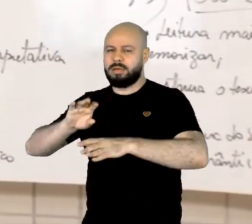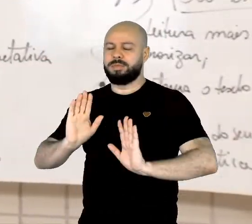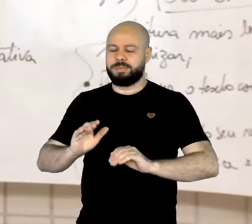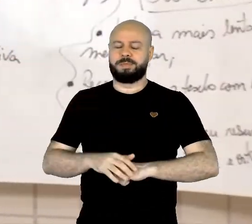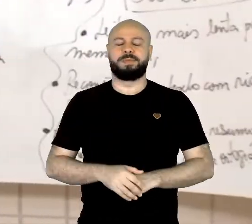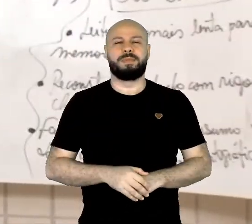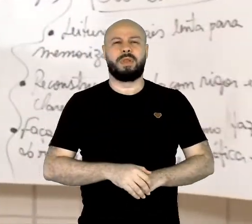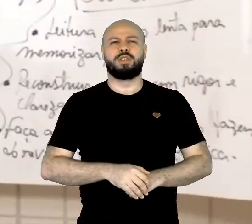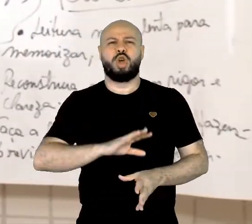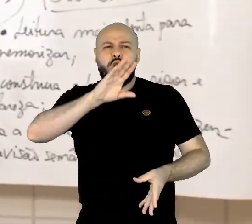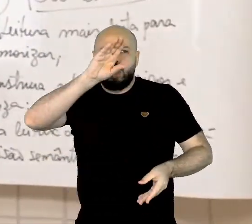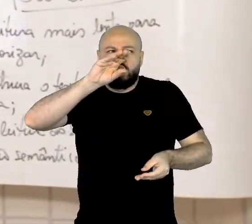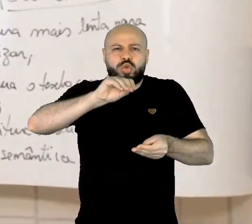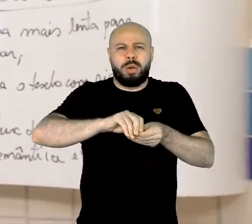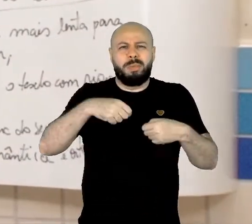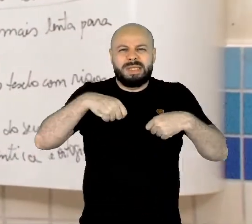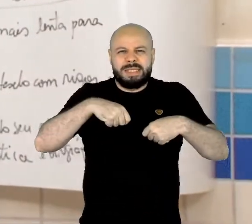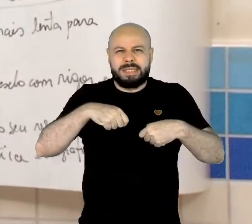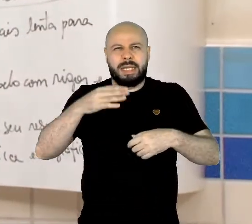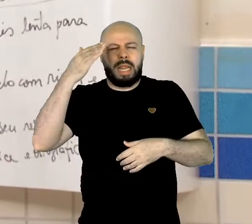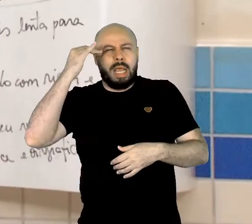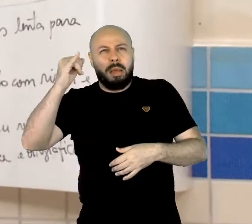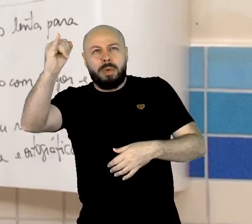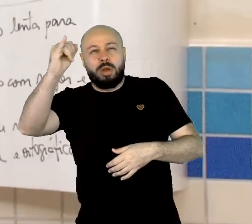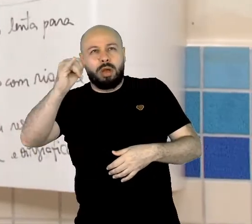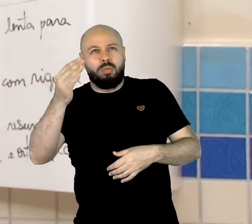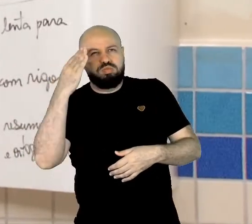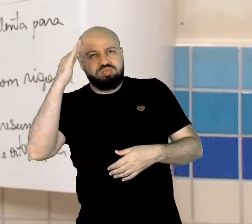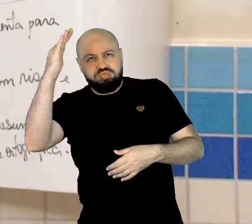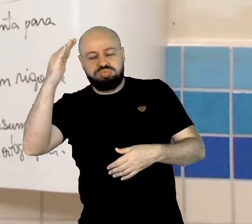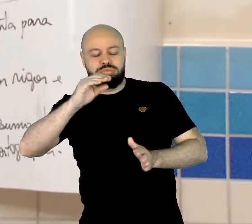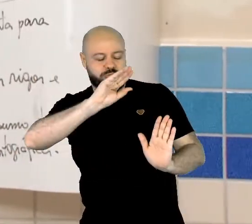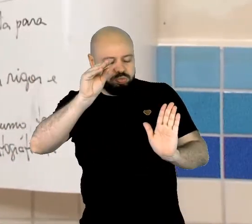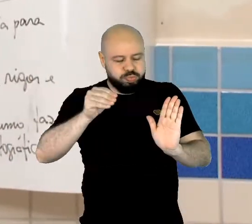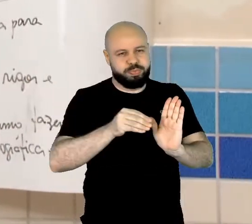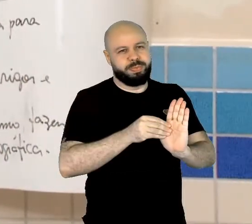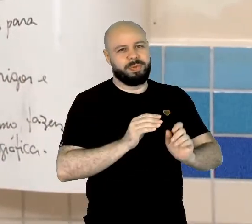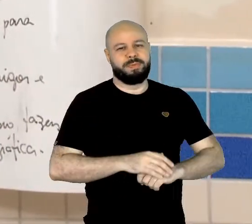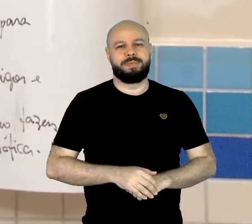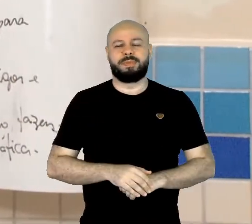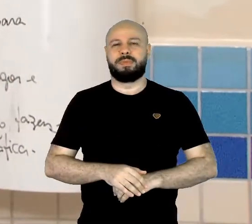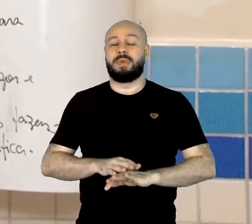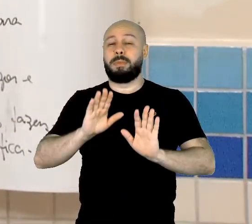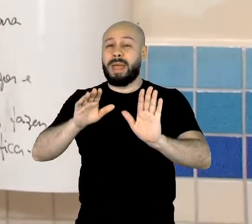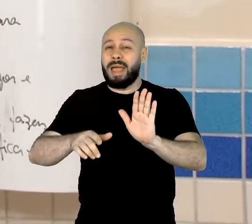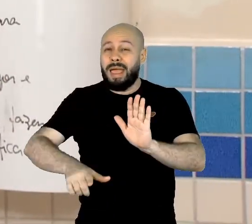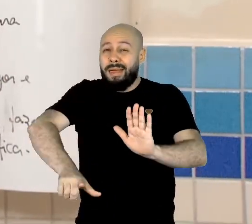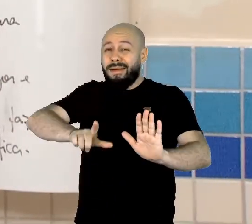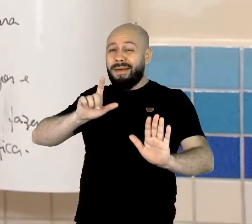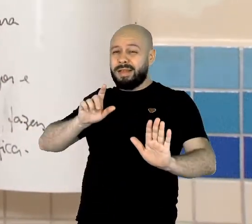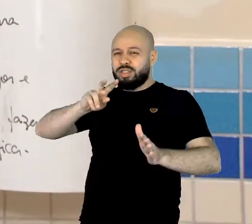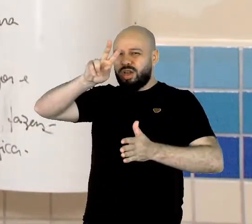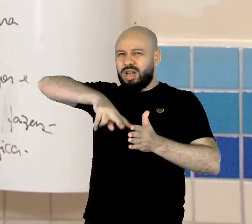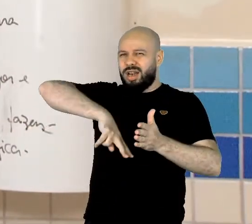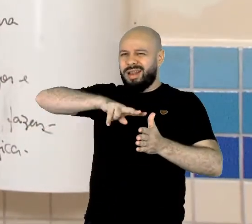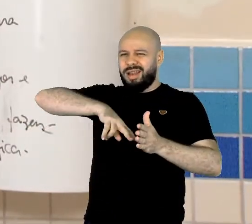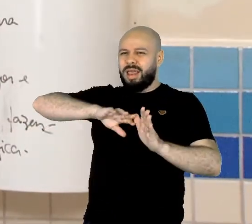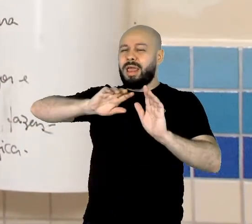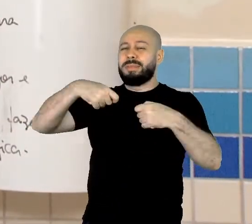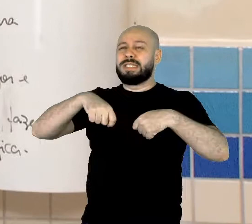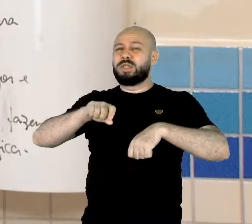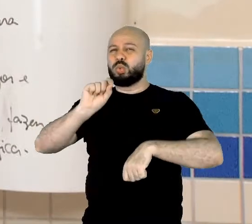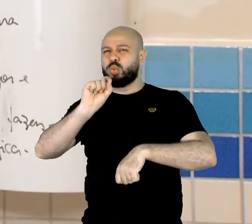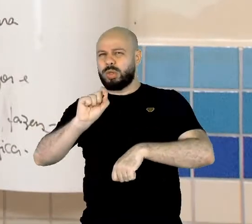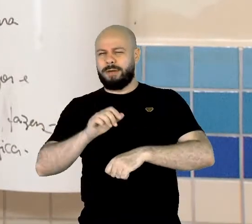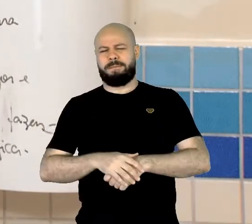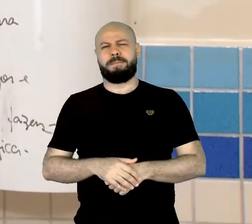necessário. E antes de eu ler um livro, um texto, eu vou precisar o quê? Antes de iniciar